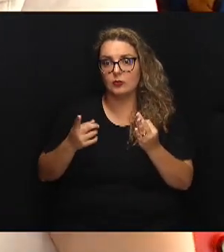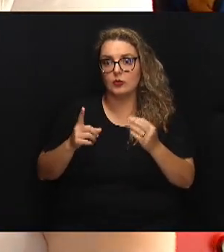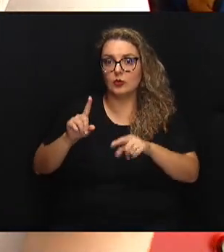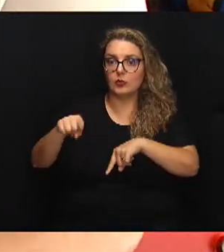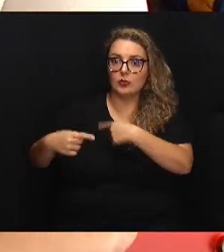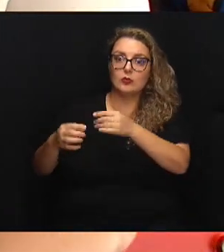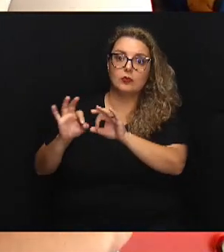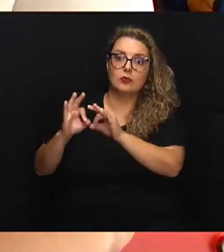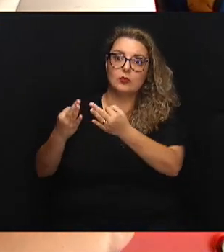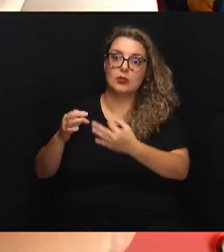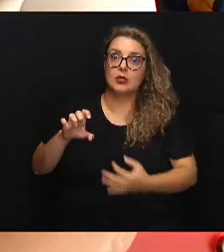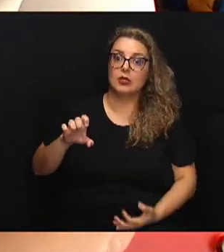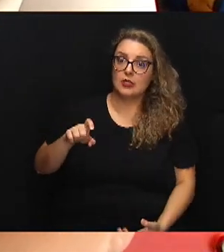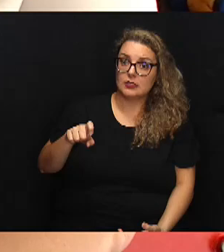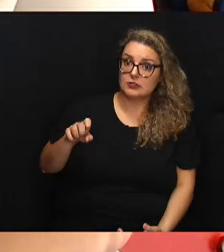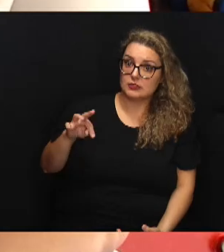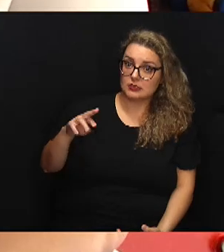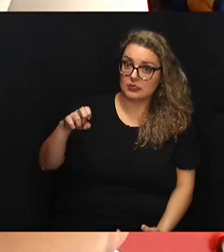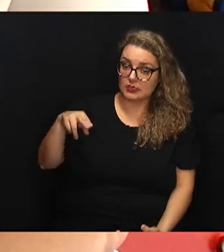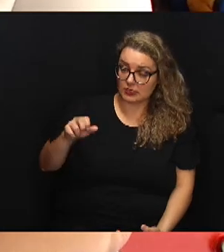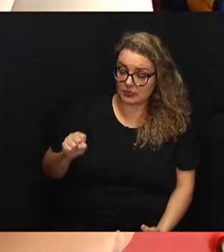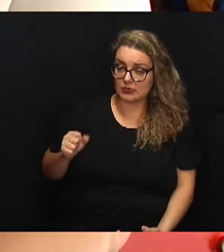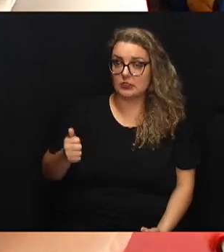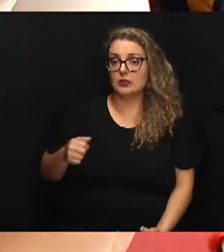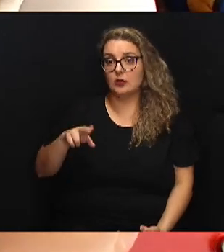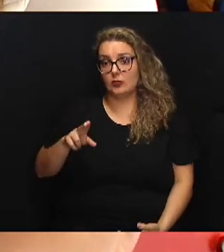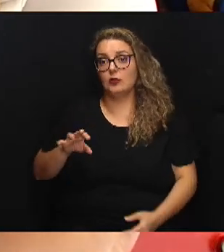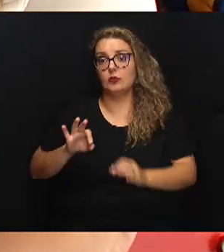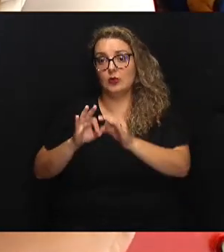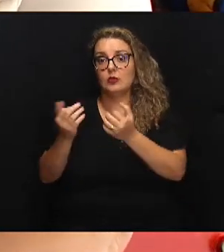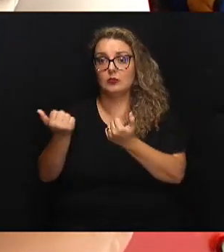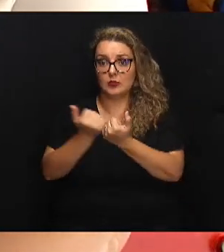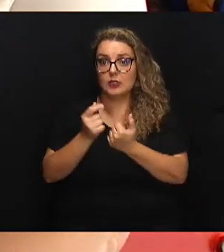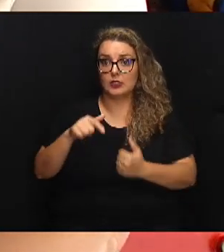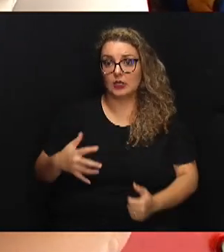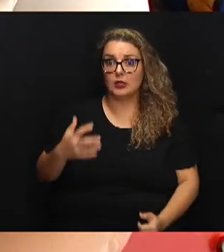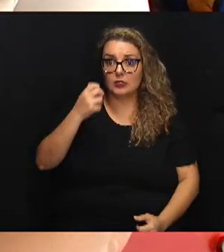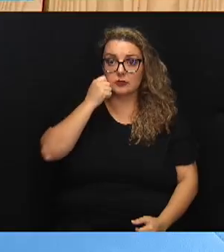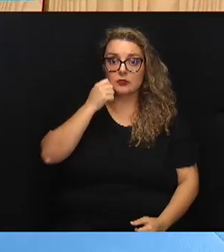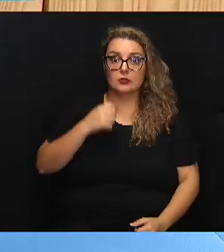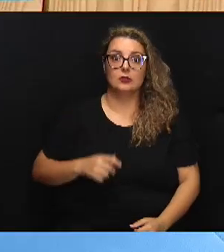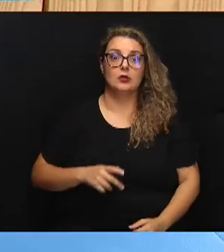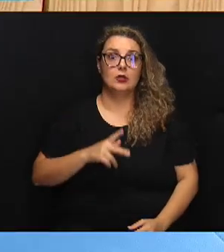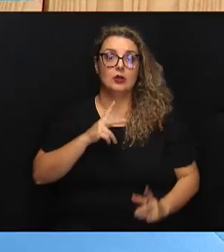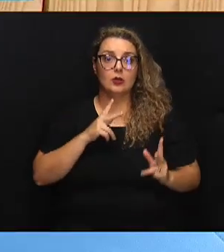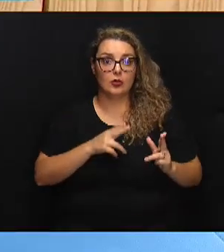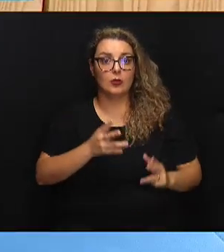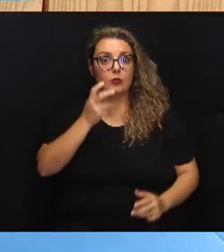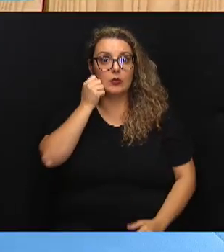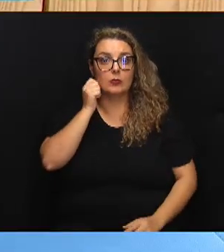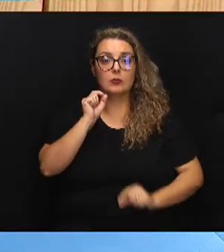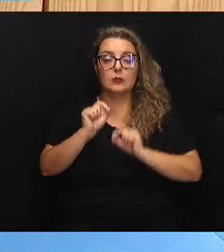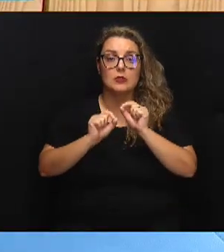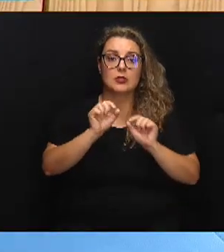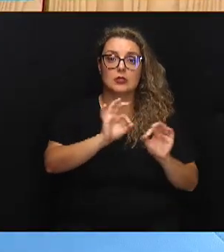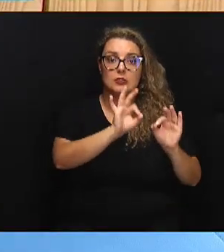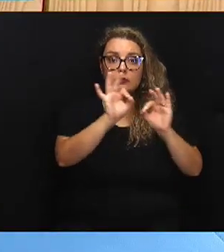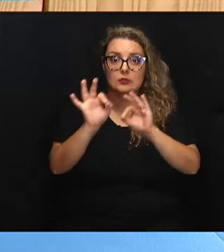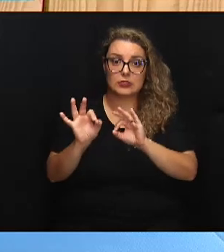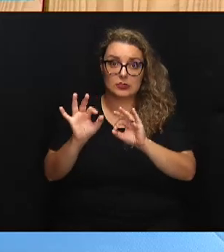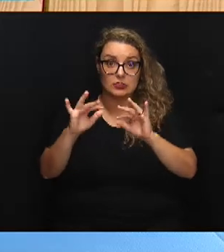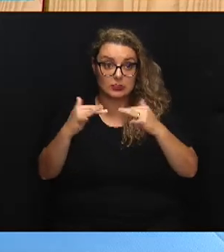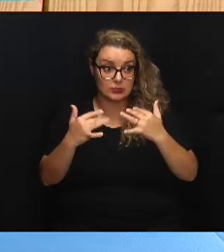família extensa, ou uma família até substituta, que seria a adoção. No caso da adoção. Para quem está assistindo e talvez não